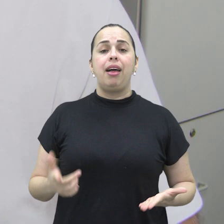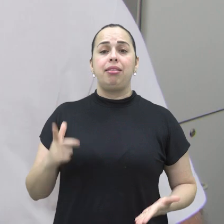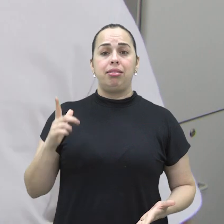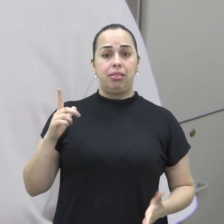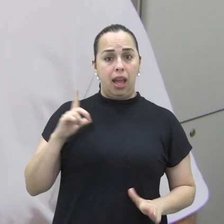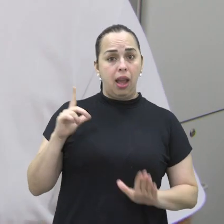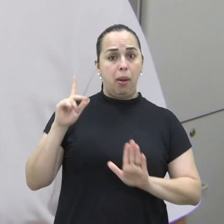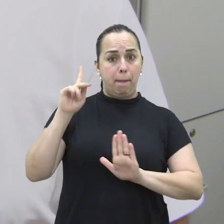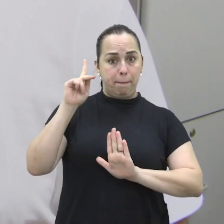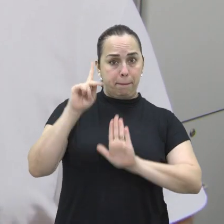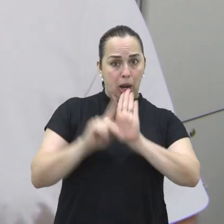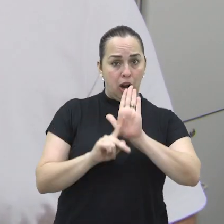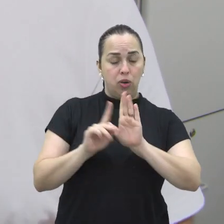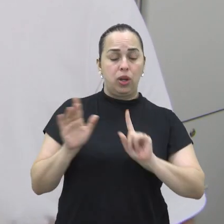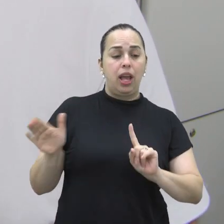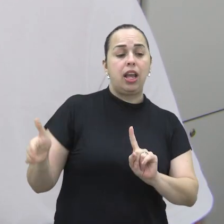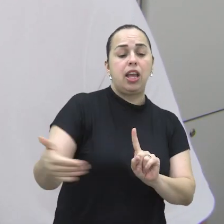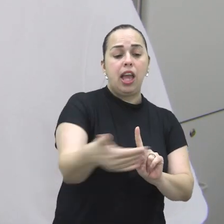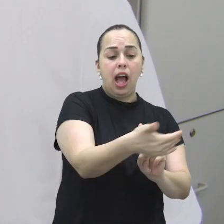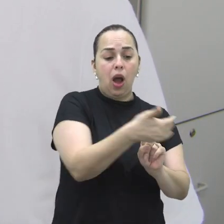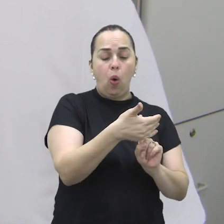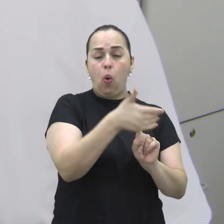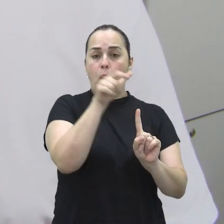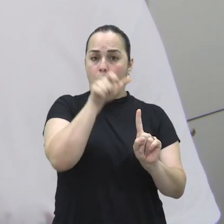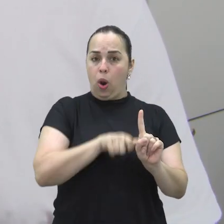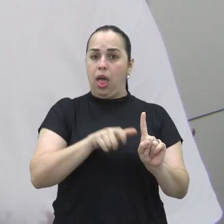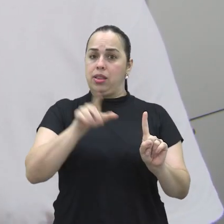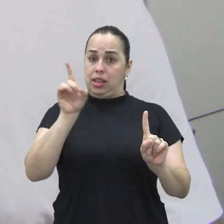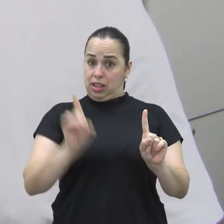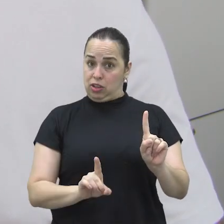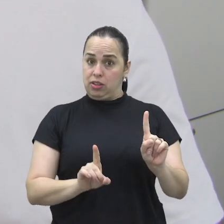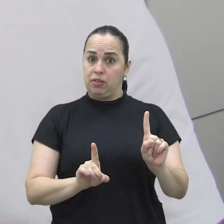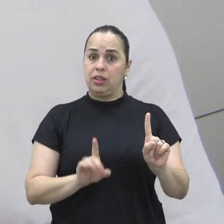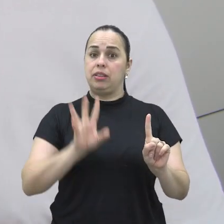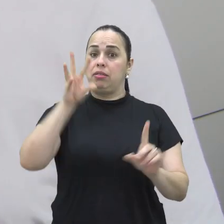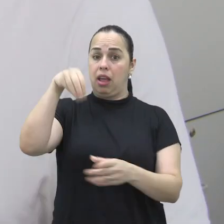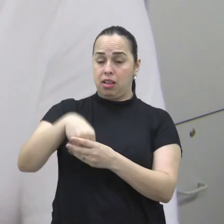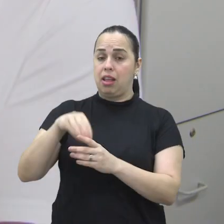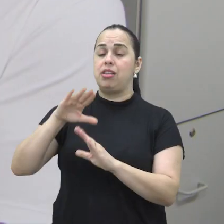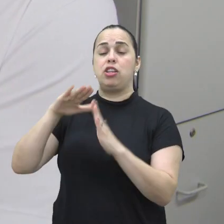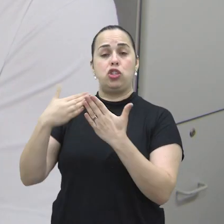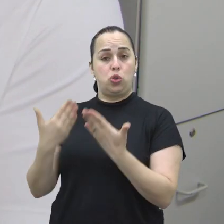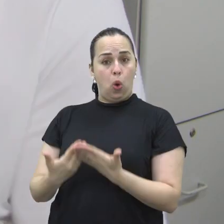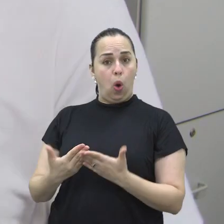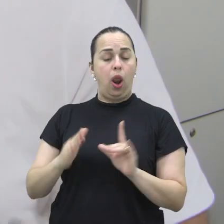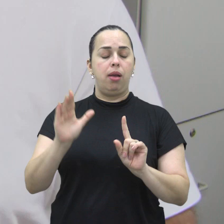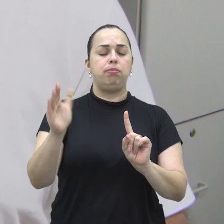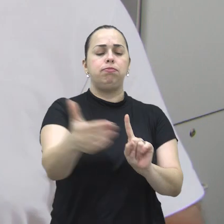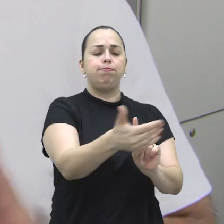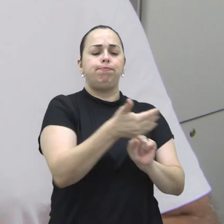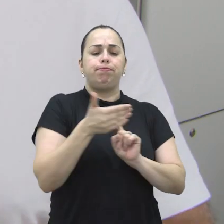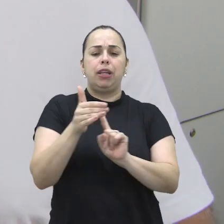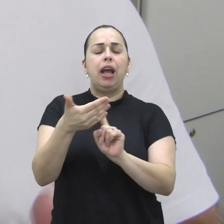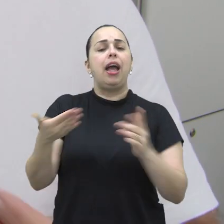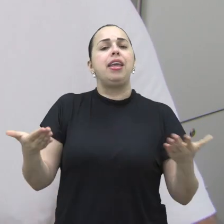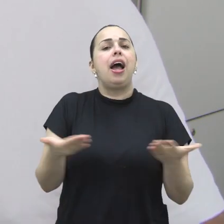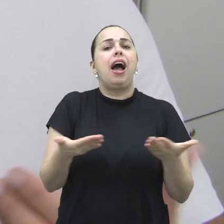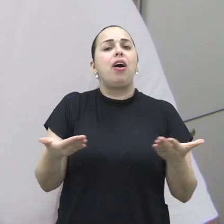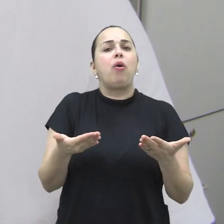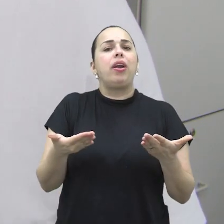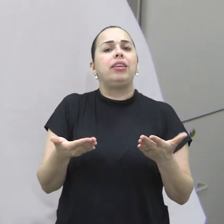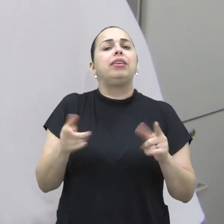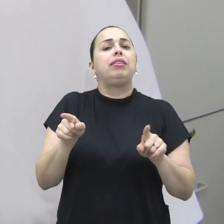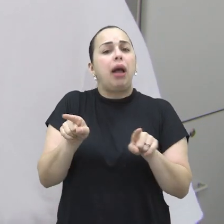um trabalho de acolhimento das pessoas com deficiência nas escolas municipais, de inclusão, a gente também tem que fazer um